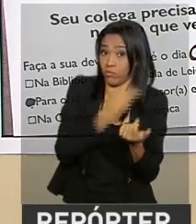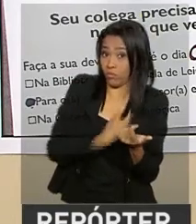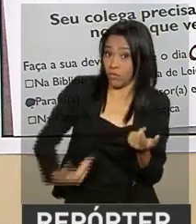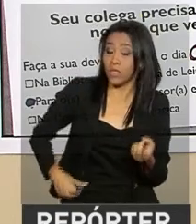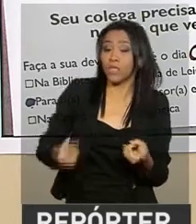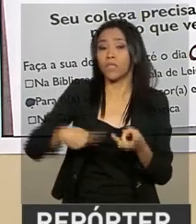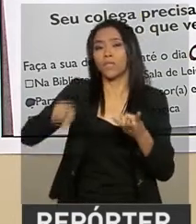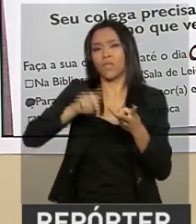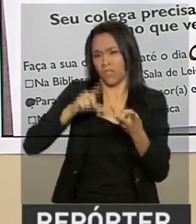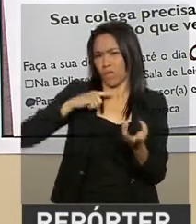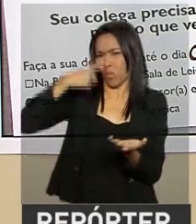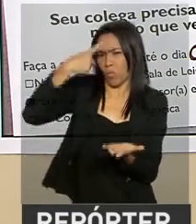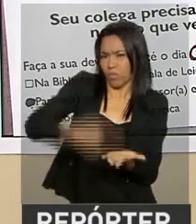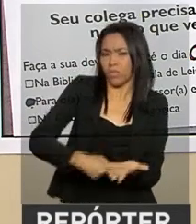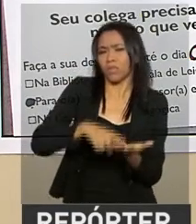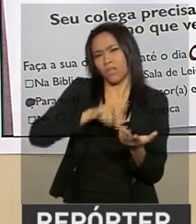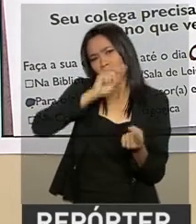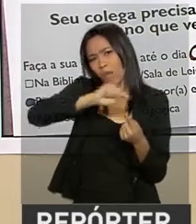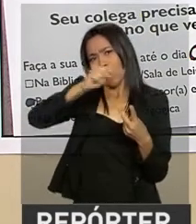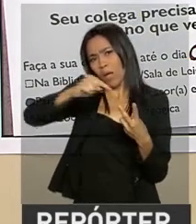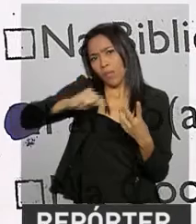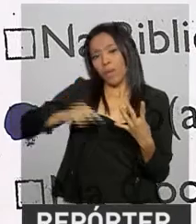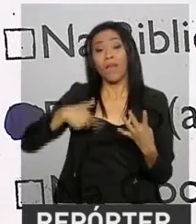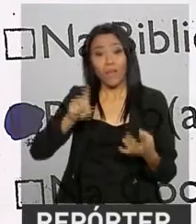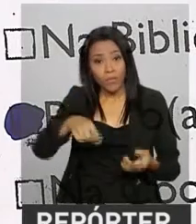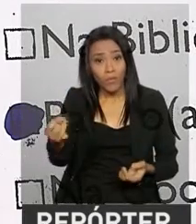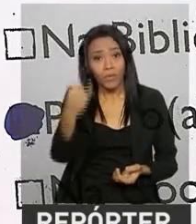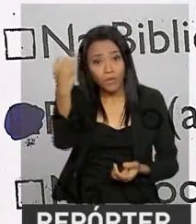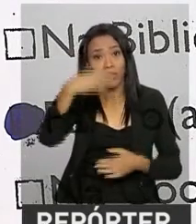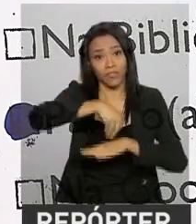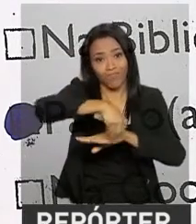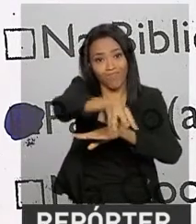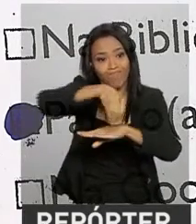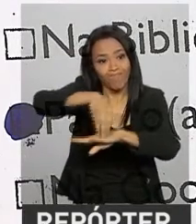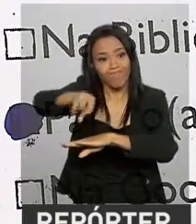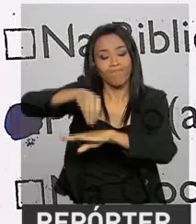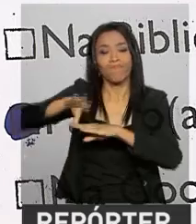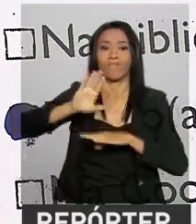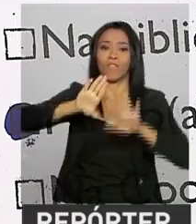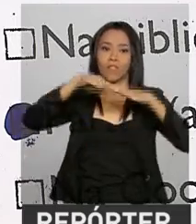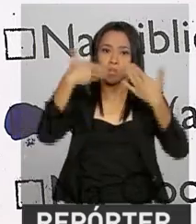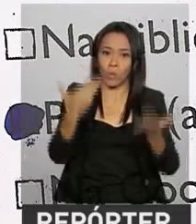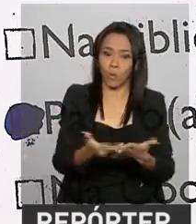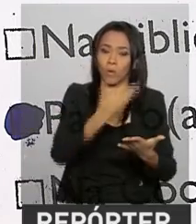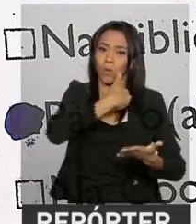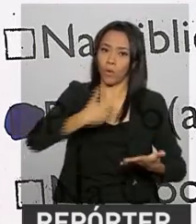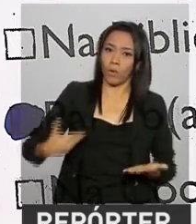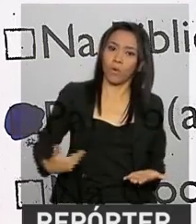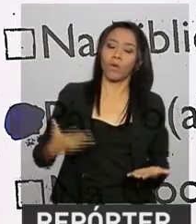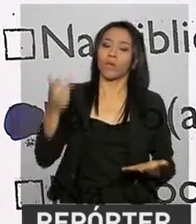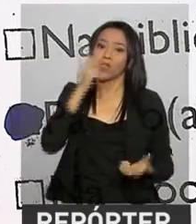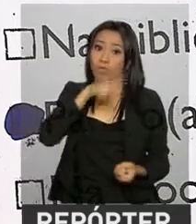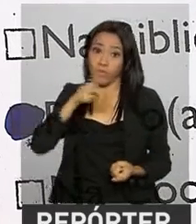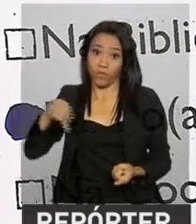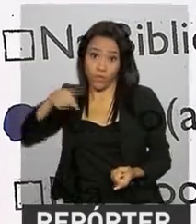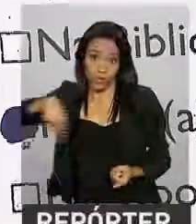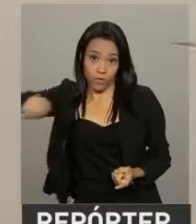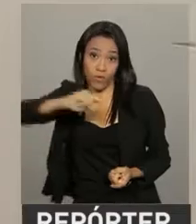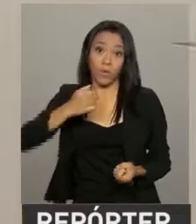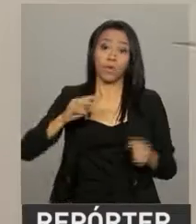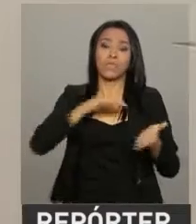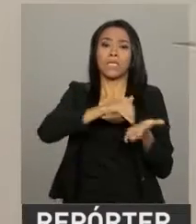responsabilização enfim é muito importante que as escolas e os professores e as secretarias municipais